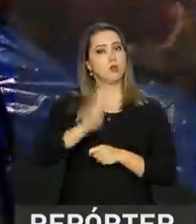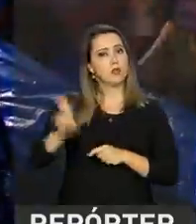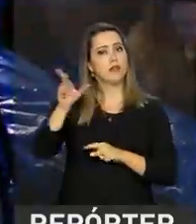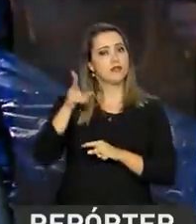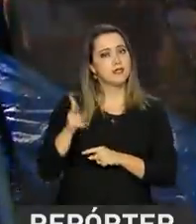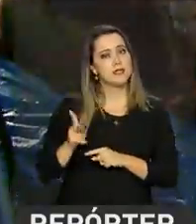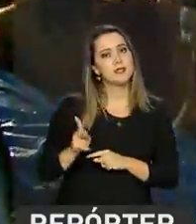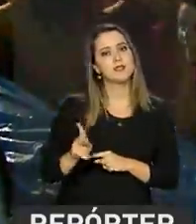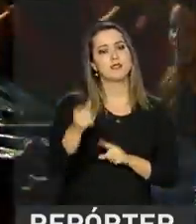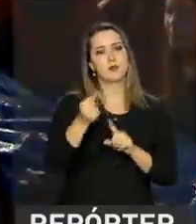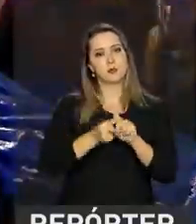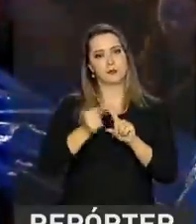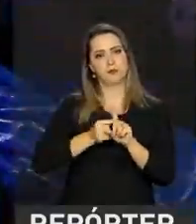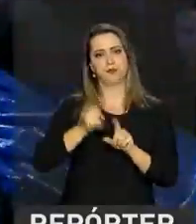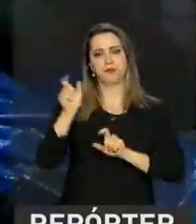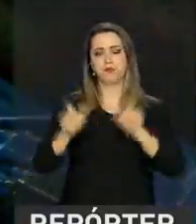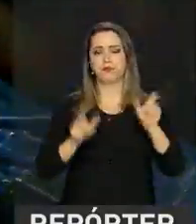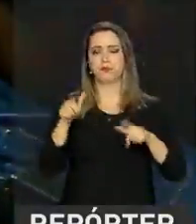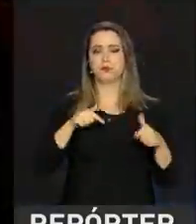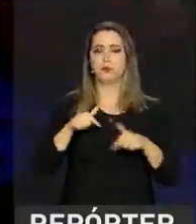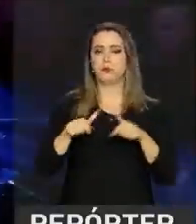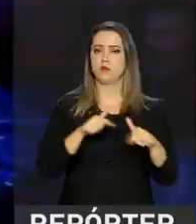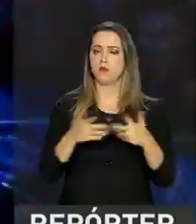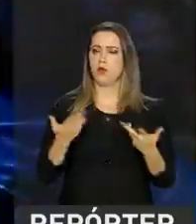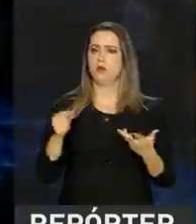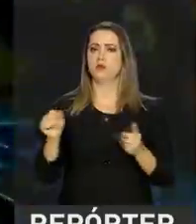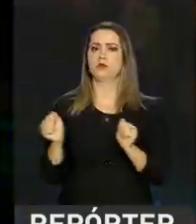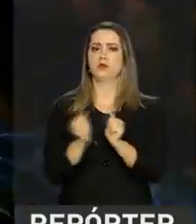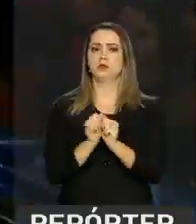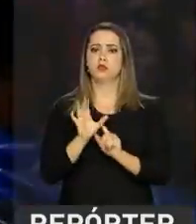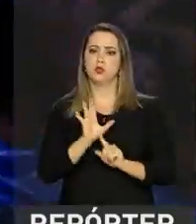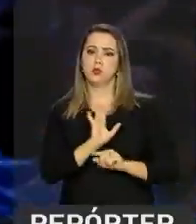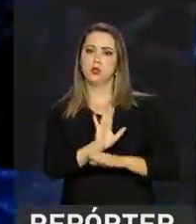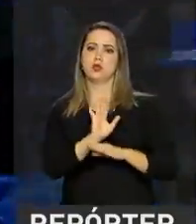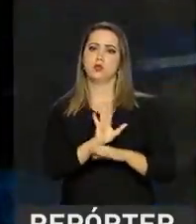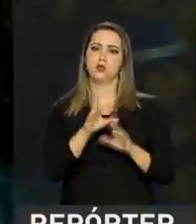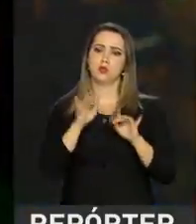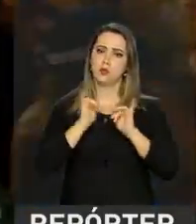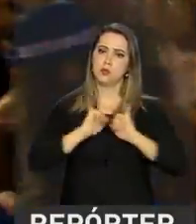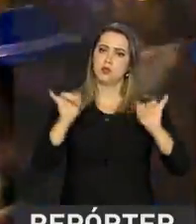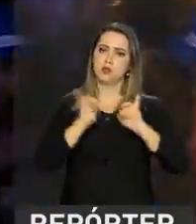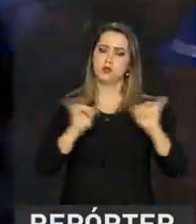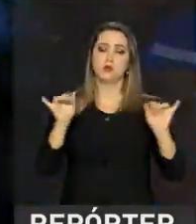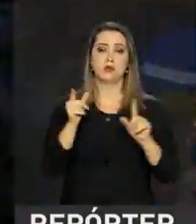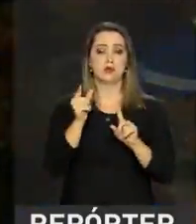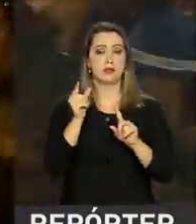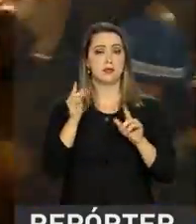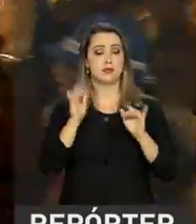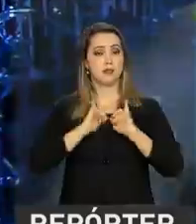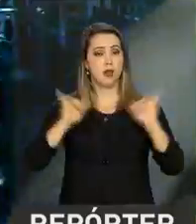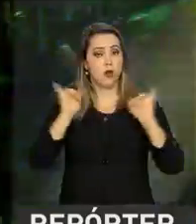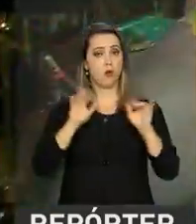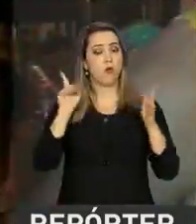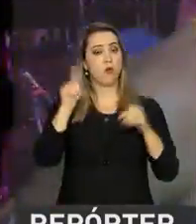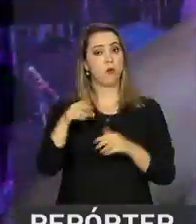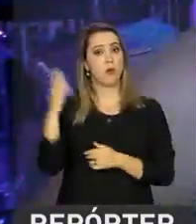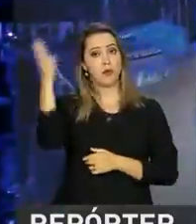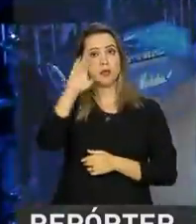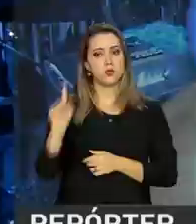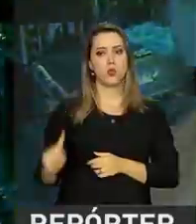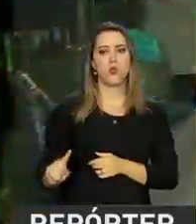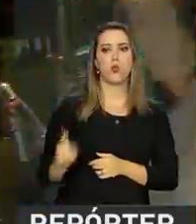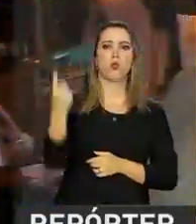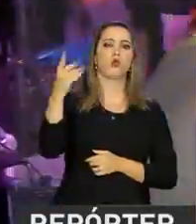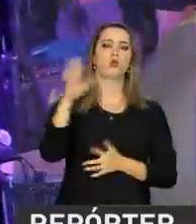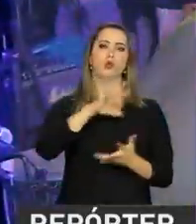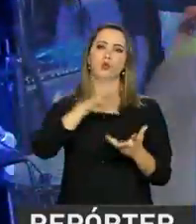bons influenciadores estarão tratando de colaborar para a divulgação da campanha. O Brasil é o único país do mundo que